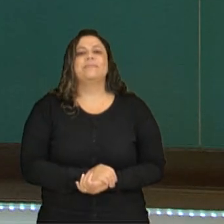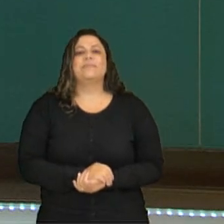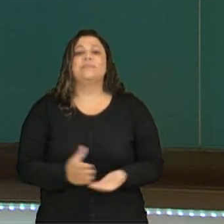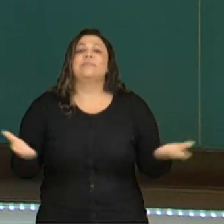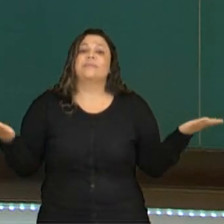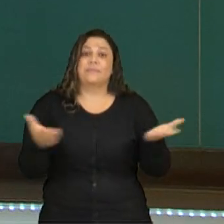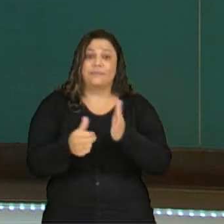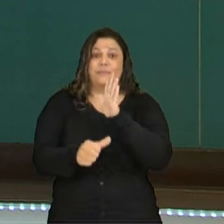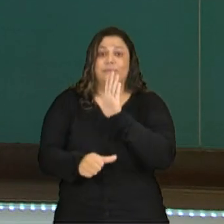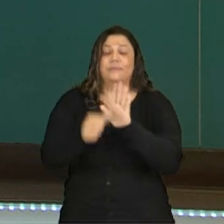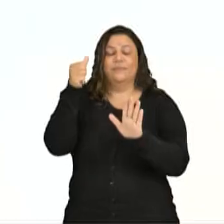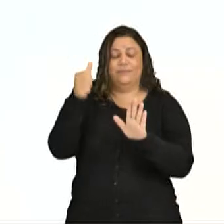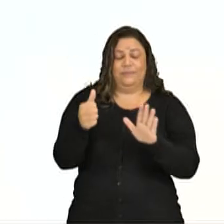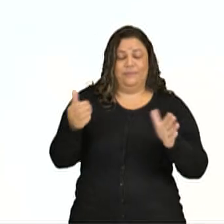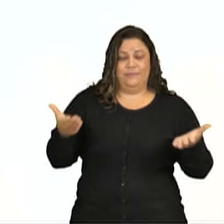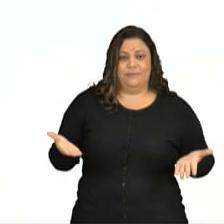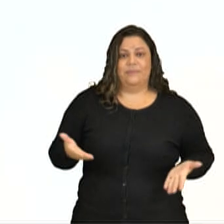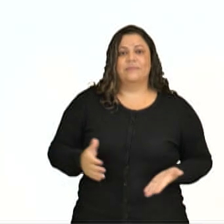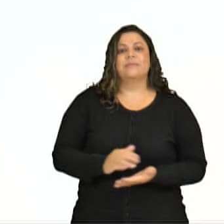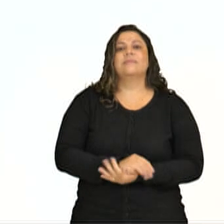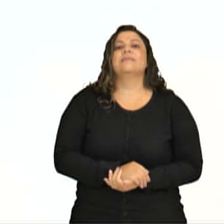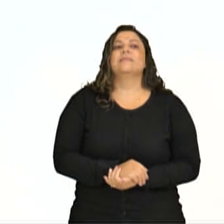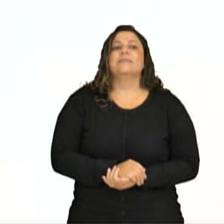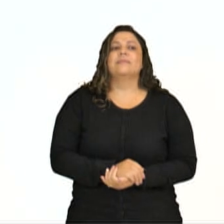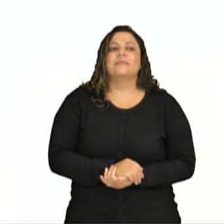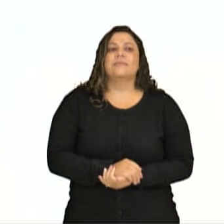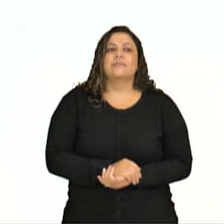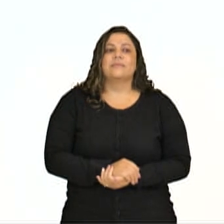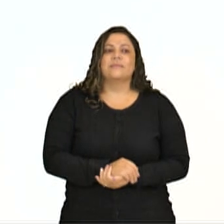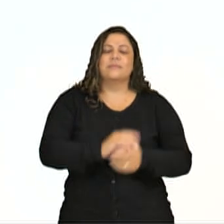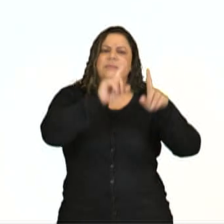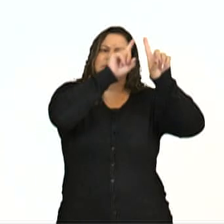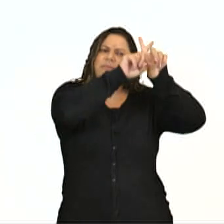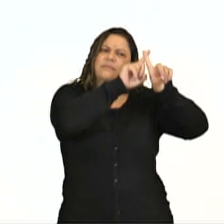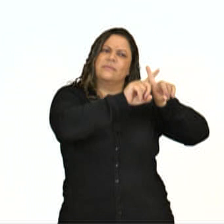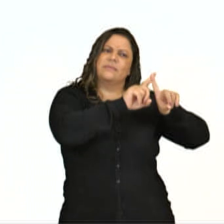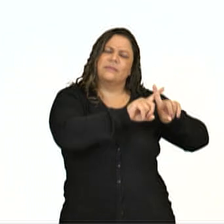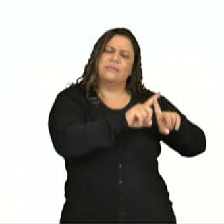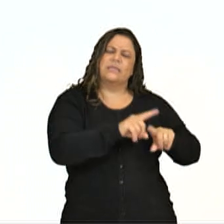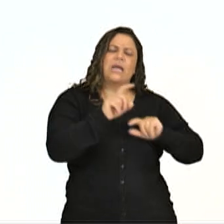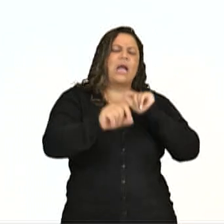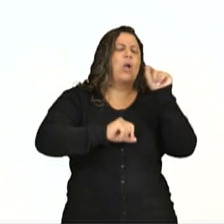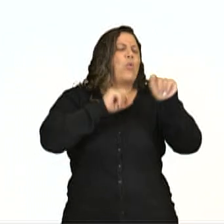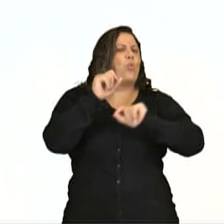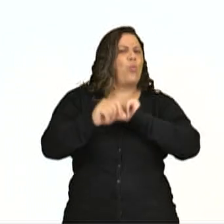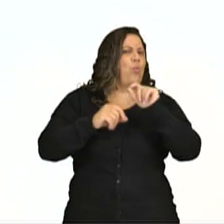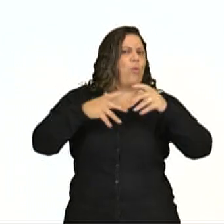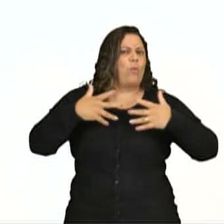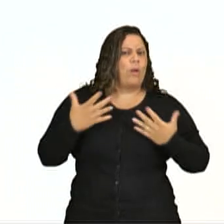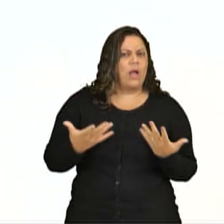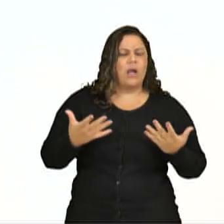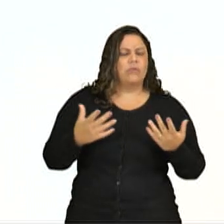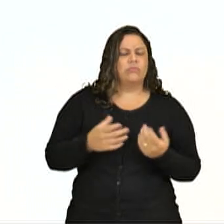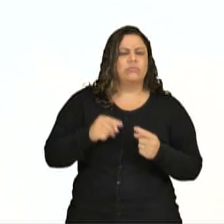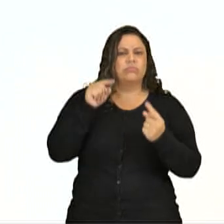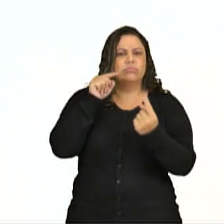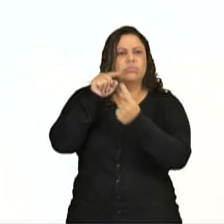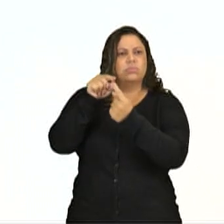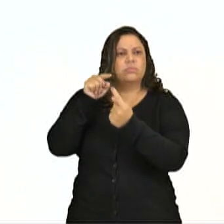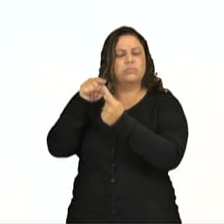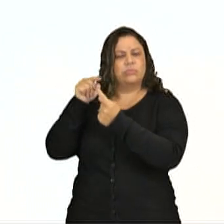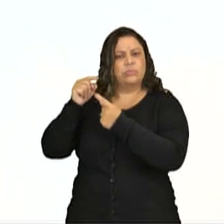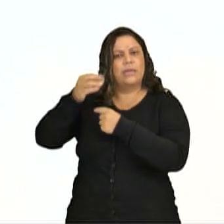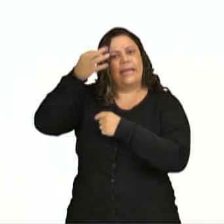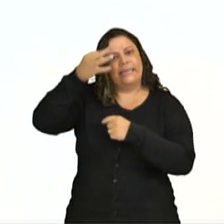Primeira pergunta hoje. Dentre as alternativas abaixo, qual seria a mais indicada